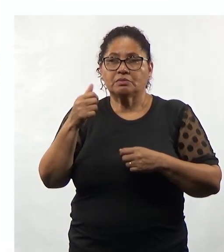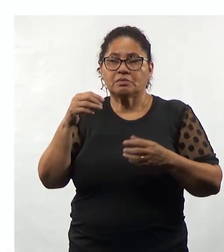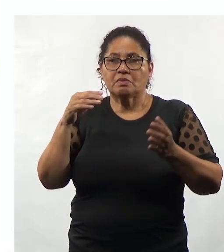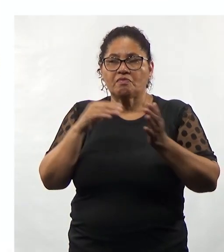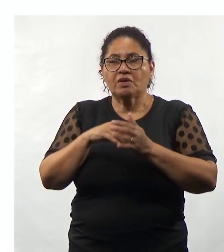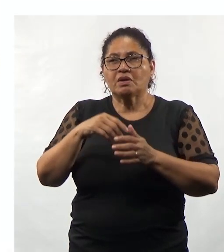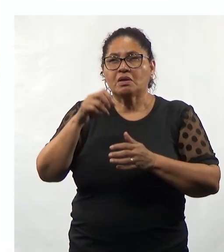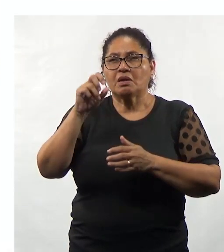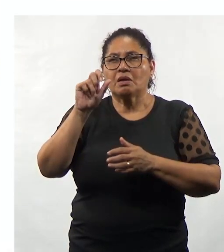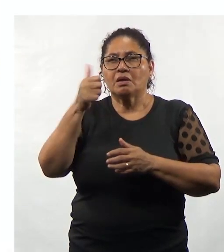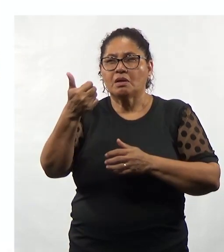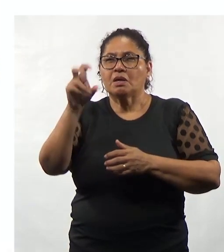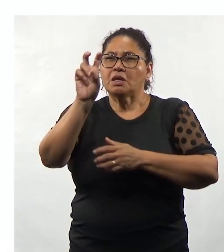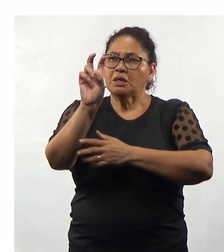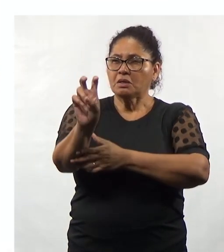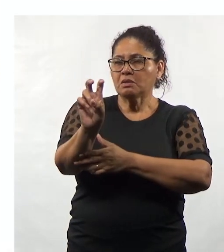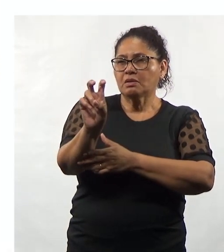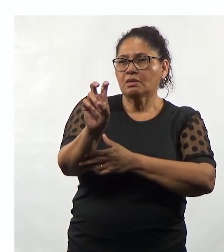para 15,